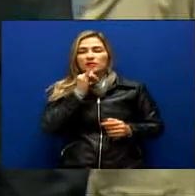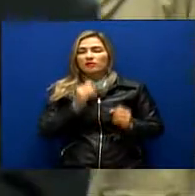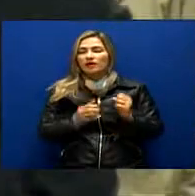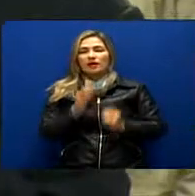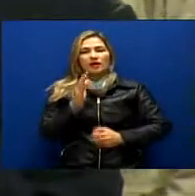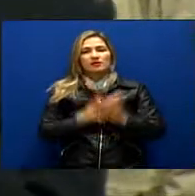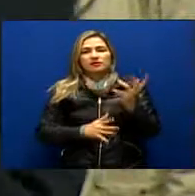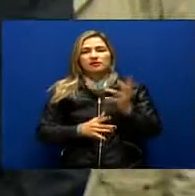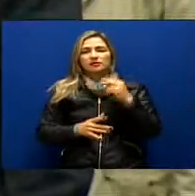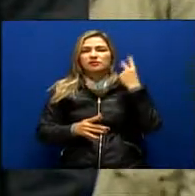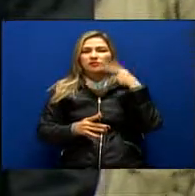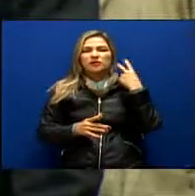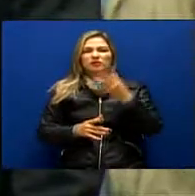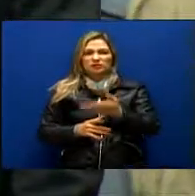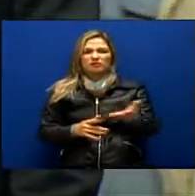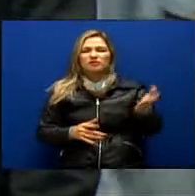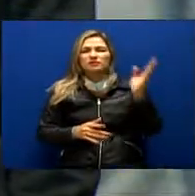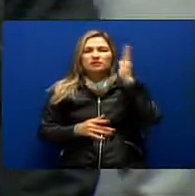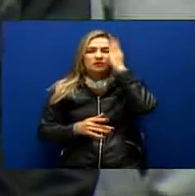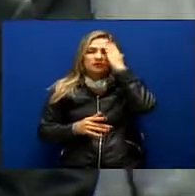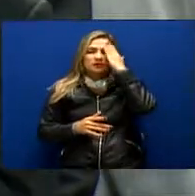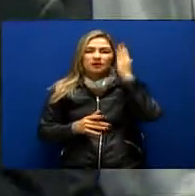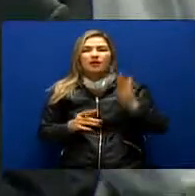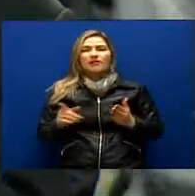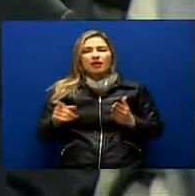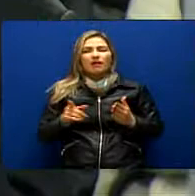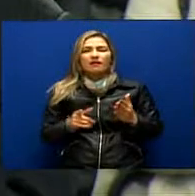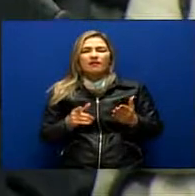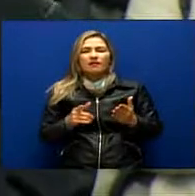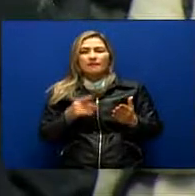vezes, acho que os vereadores aqui também, que eles começam a falar assim,